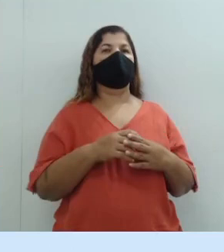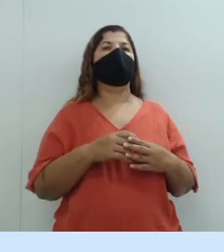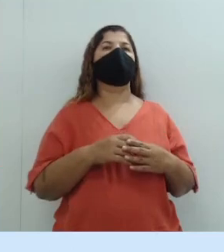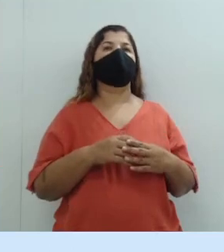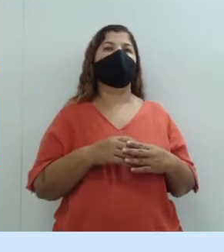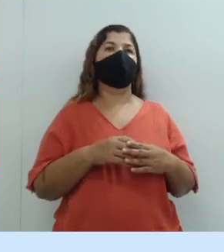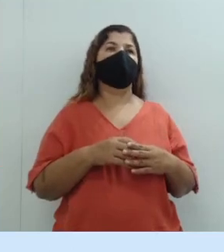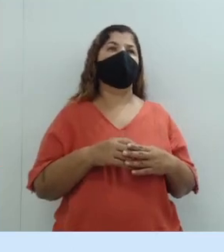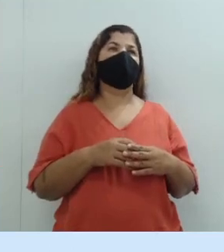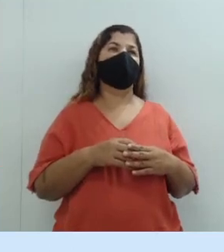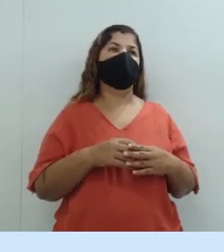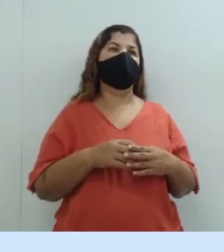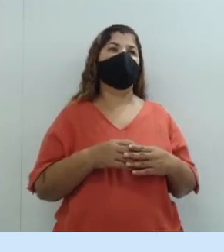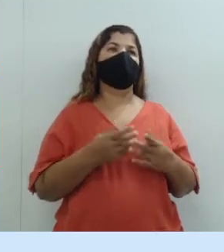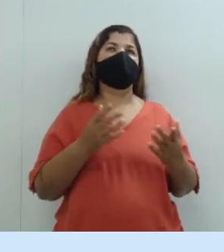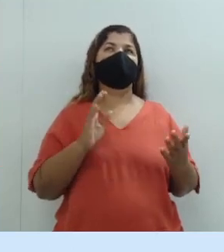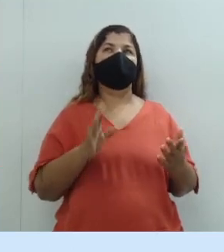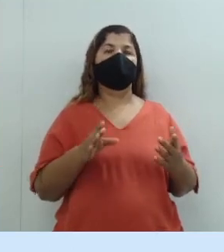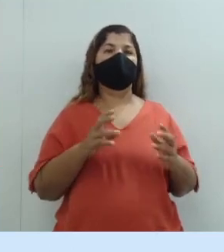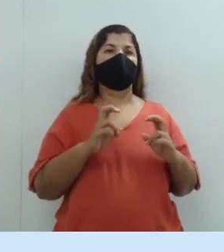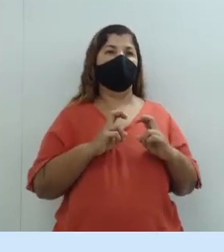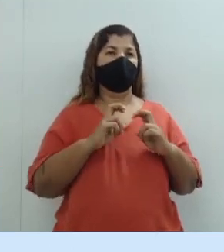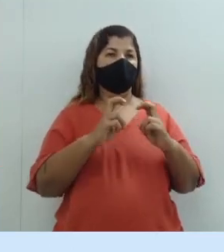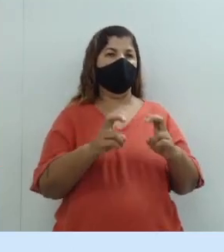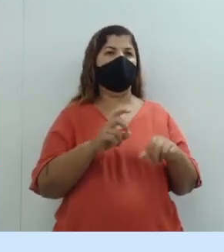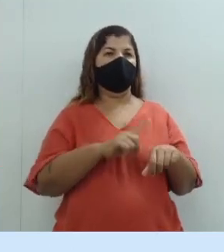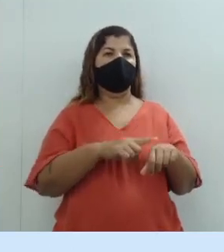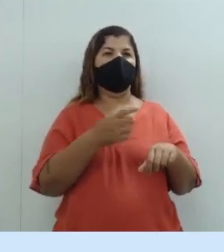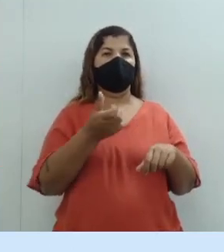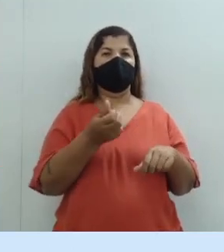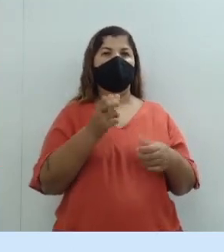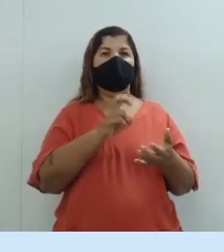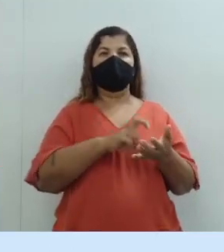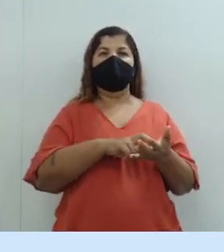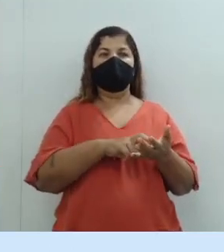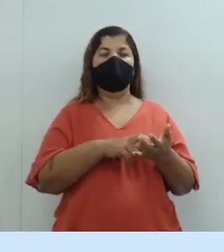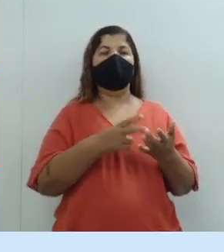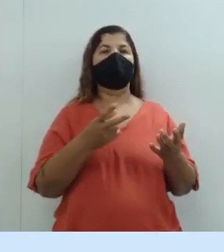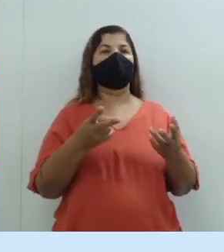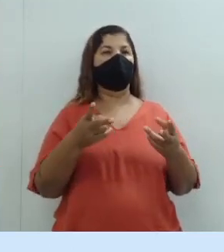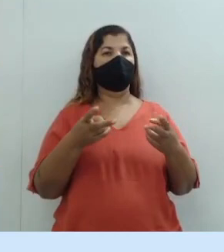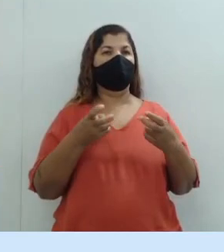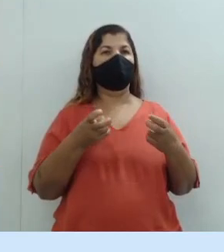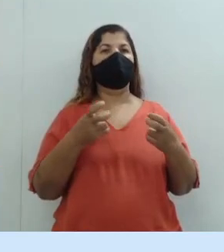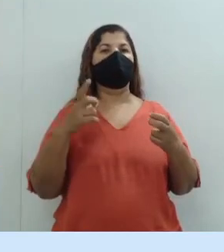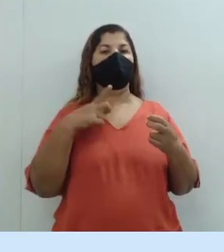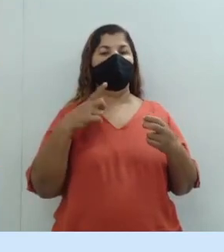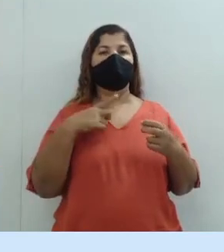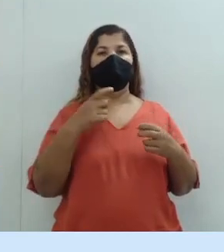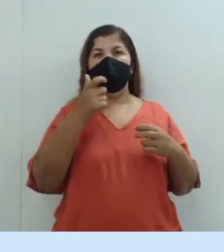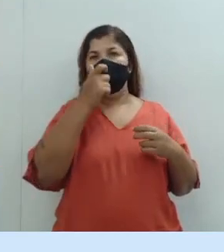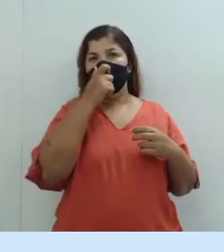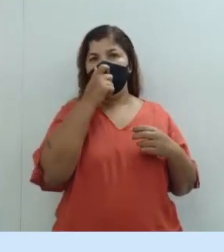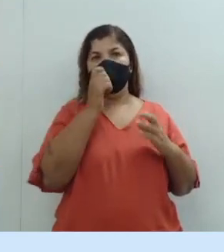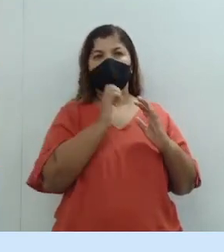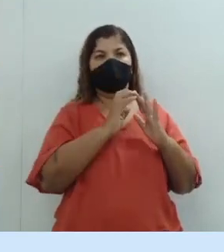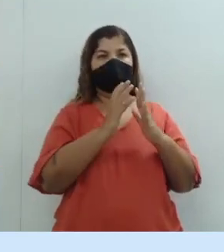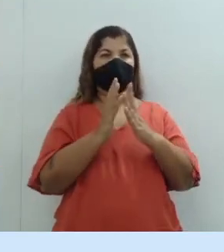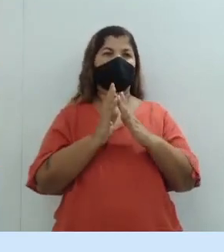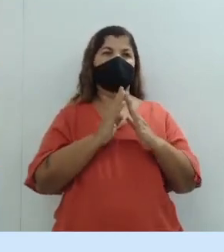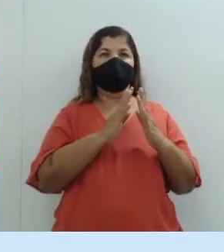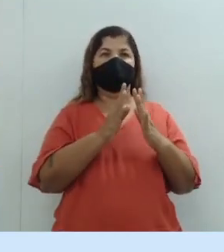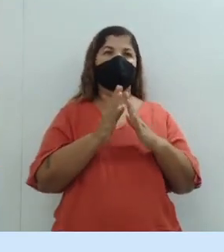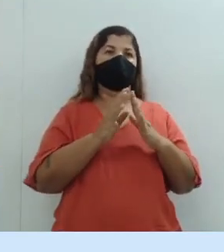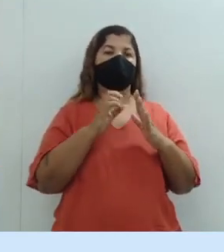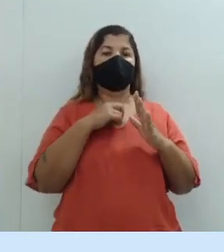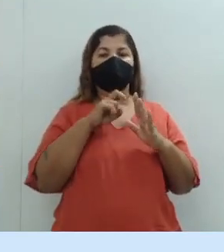seguinte, se você já andou no metrô aqui de 6 horas da manhã, você deve saber que o metrô ele anda bem cheio, né? Então, o metrô bem cheio ali, se